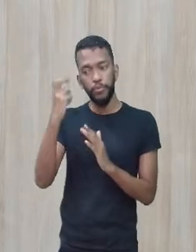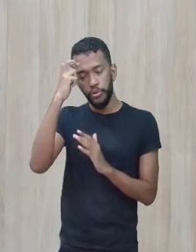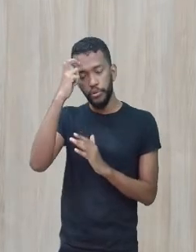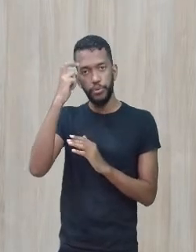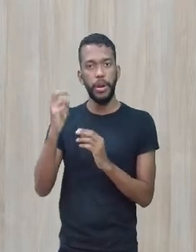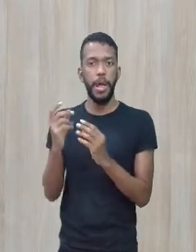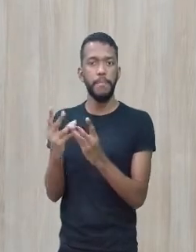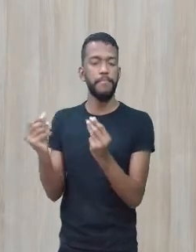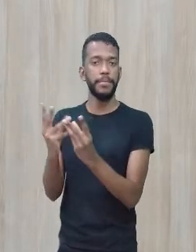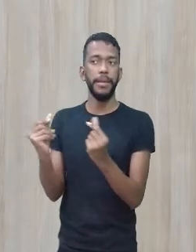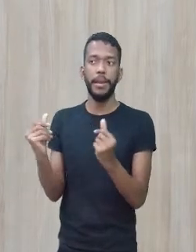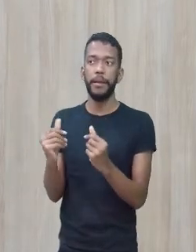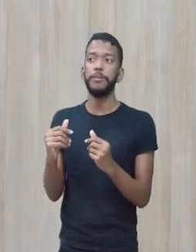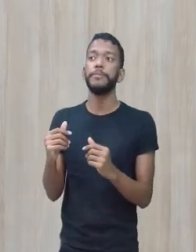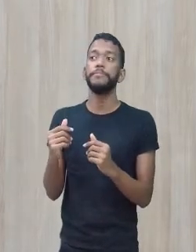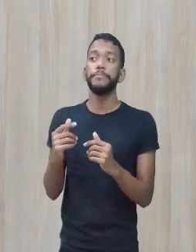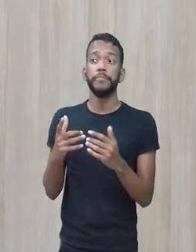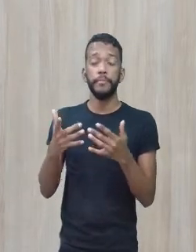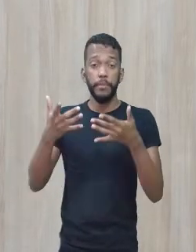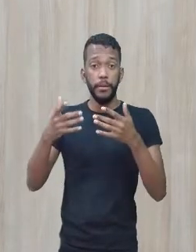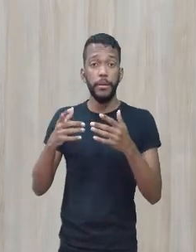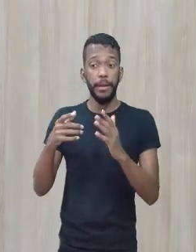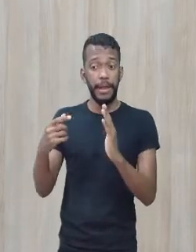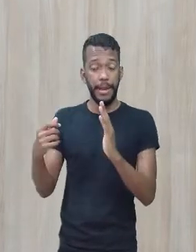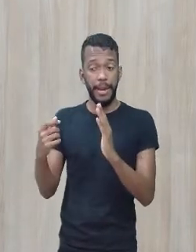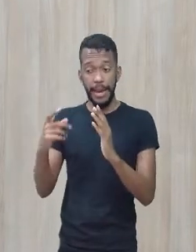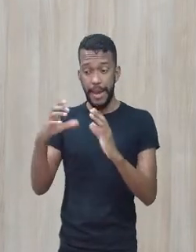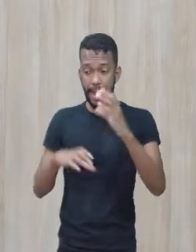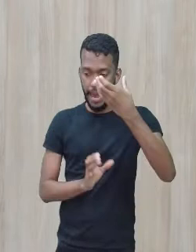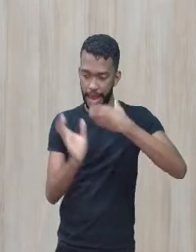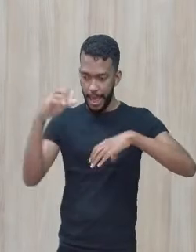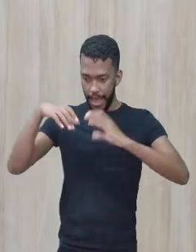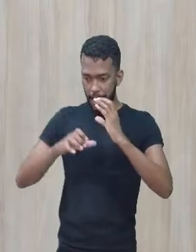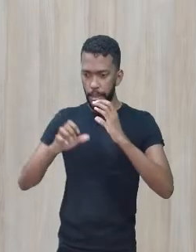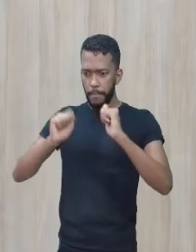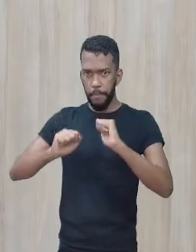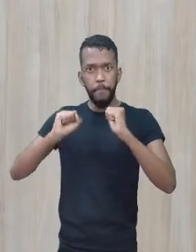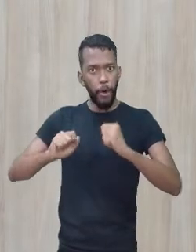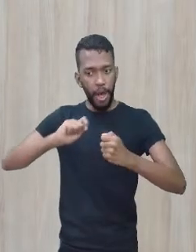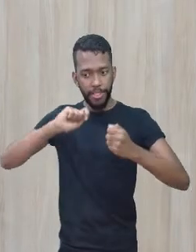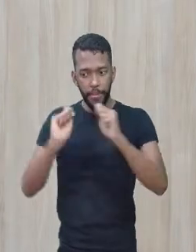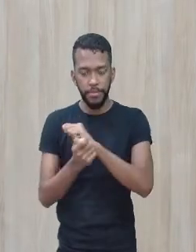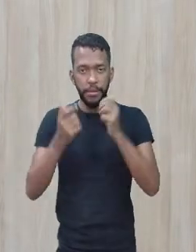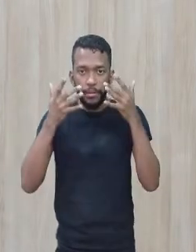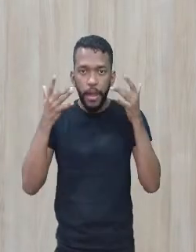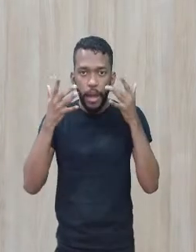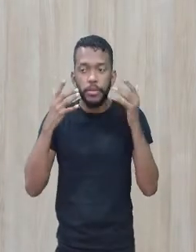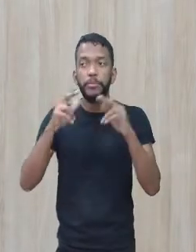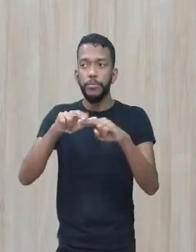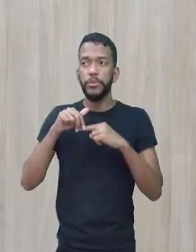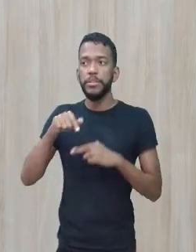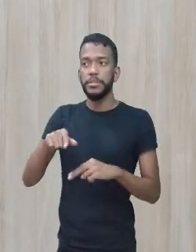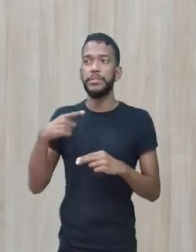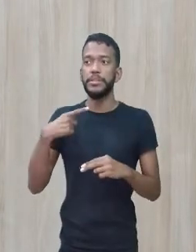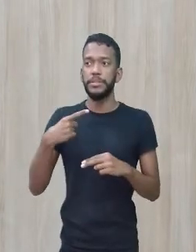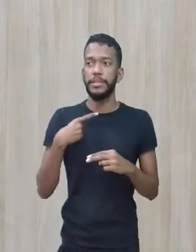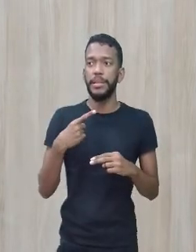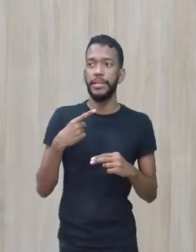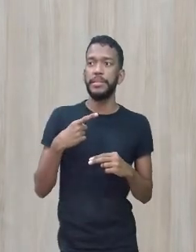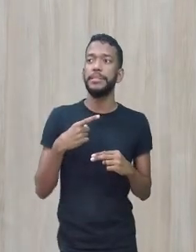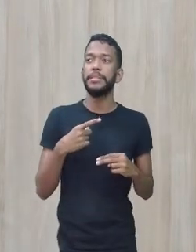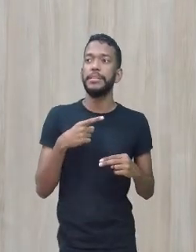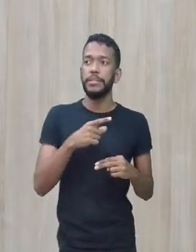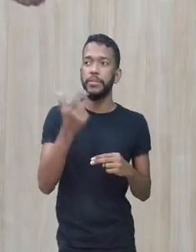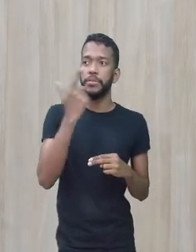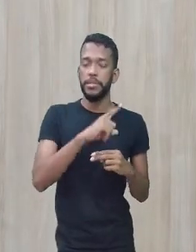elas podem ser teatralizadas, certo? Então isso faz com que esse patrimônio imaterial, inclusive, ele